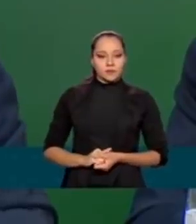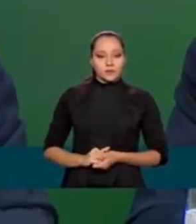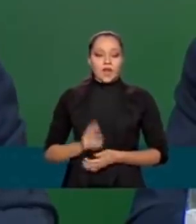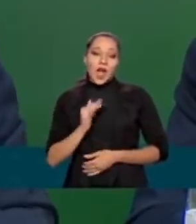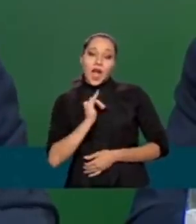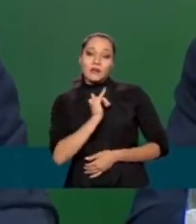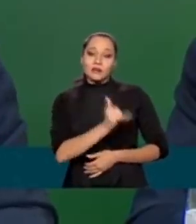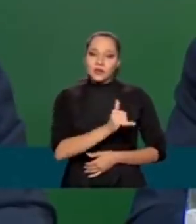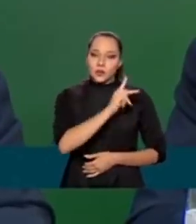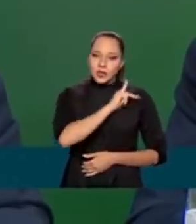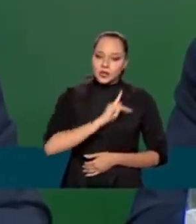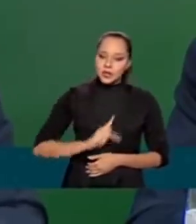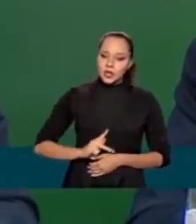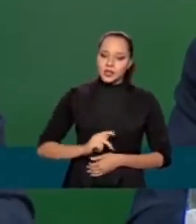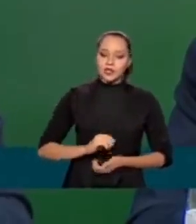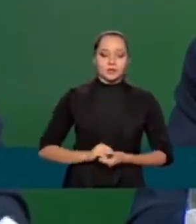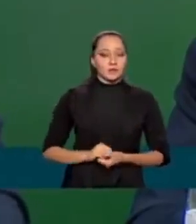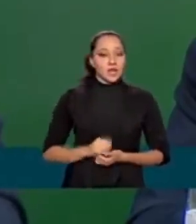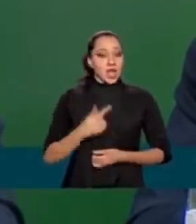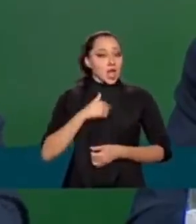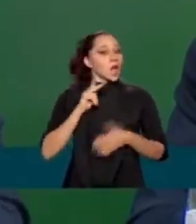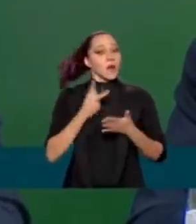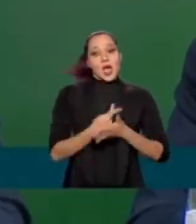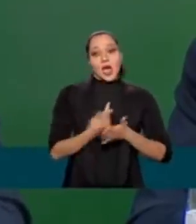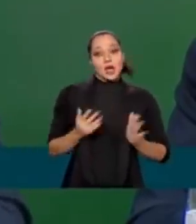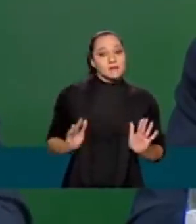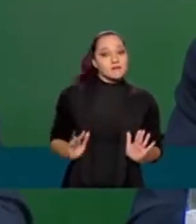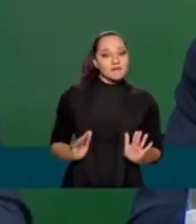comunique ao presidente, me equivoquei.